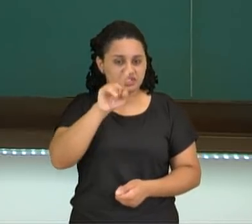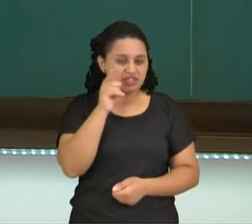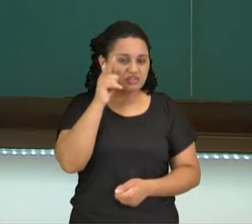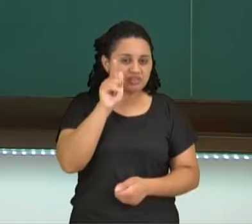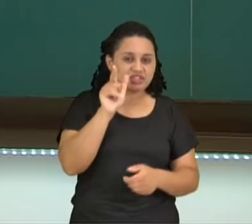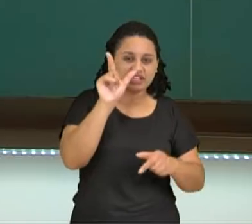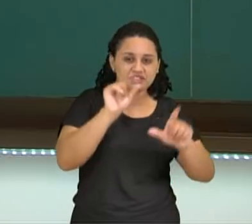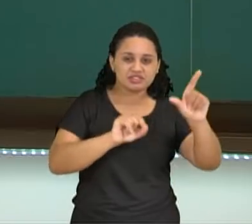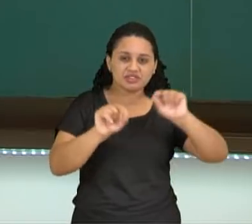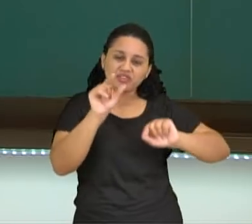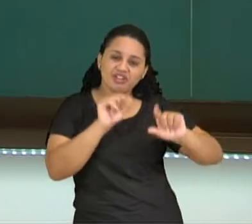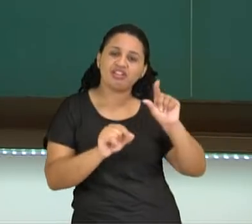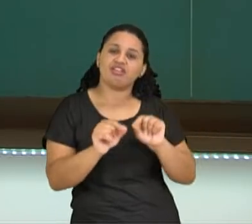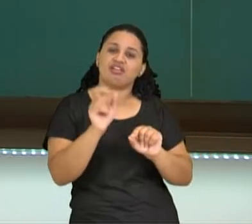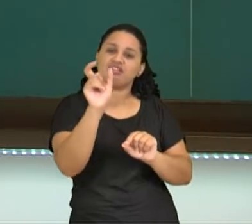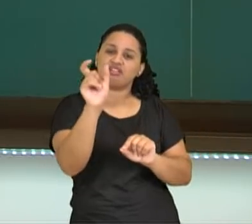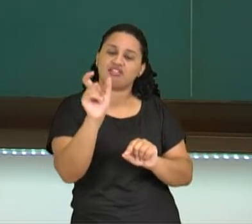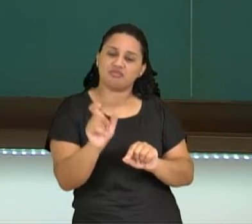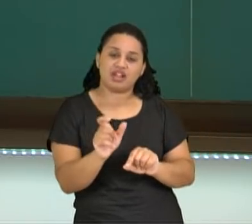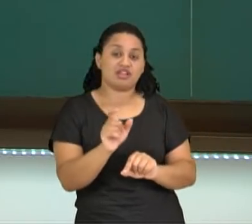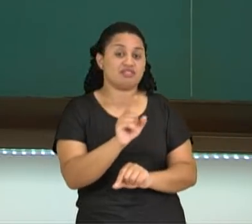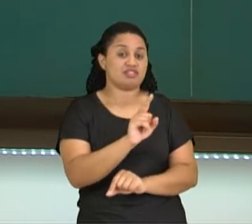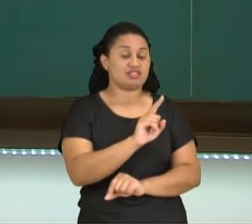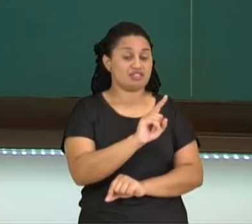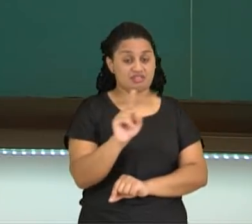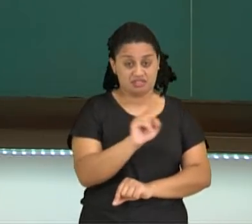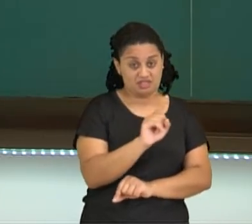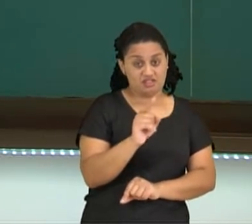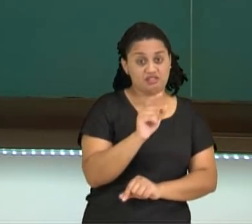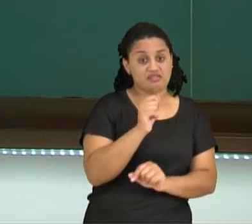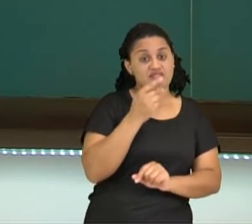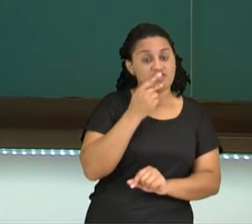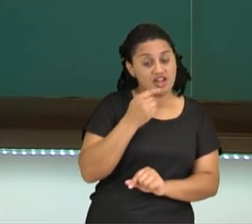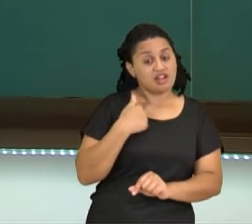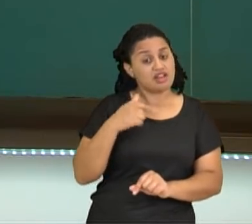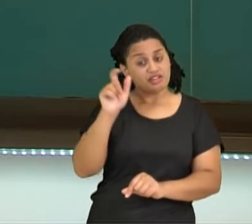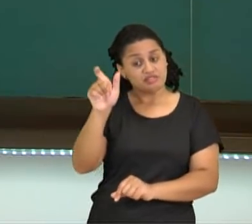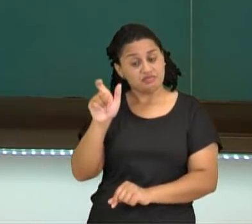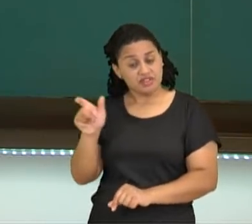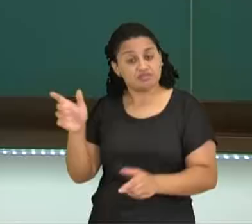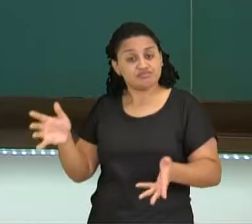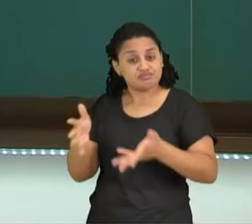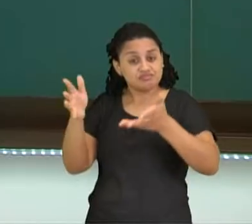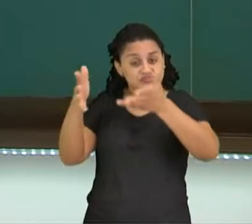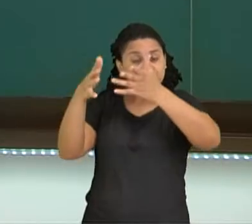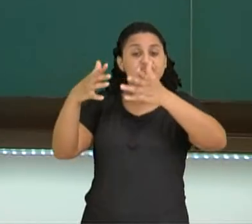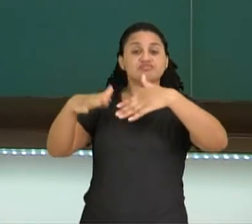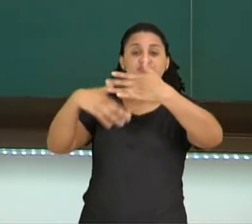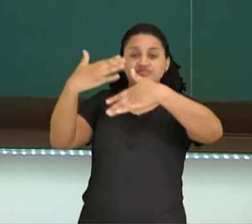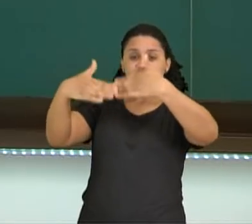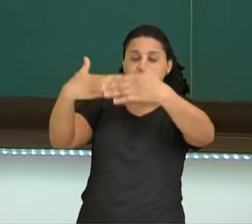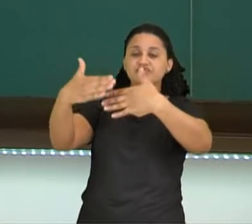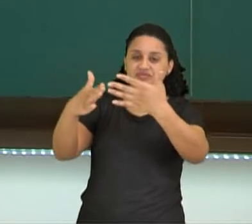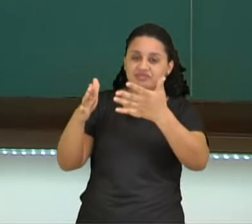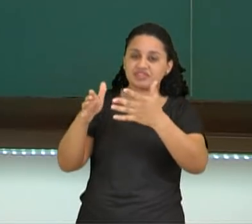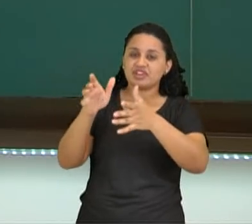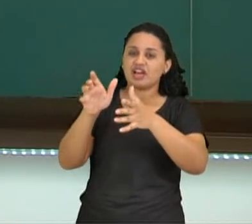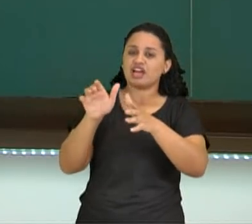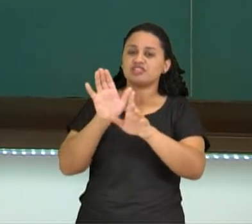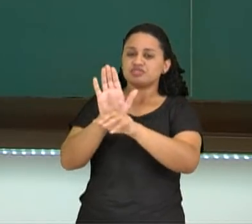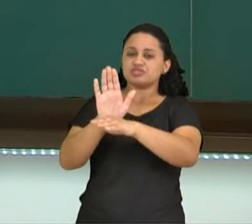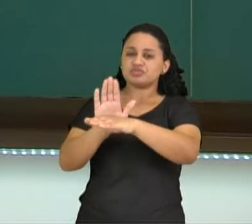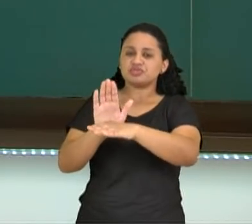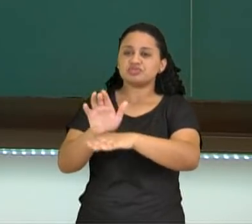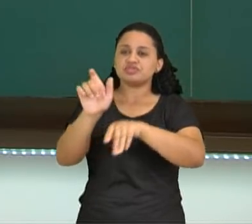uma seleção de palavras que não devem ser ditas e palavras que edificam, que acrescentam, que enriquecem as